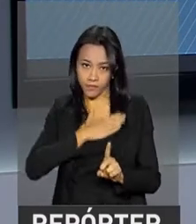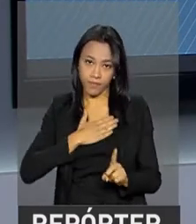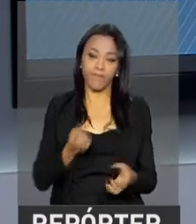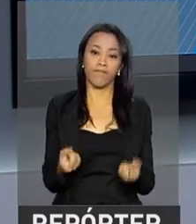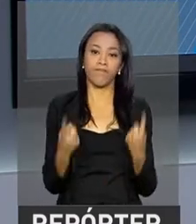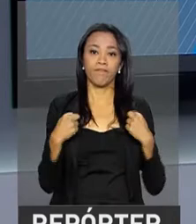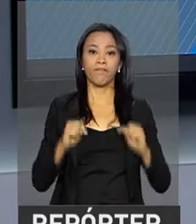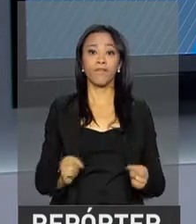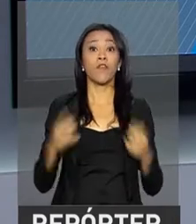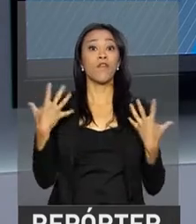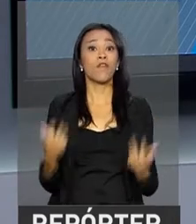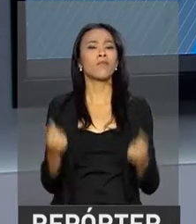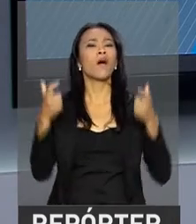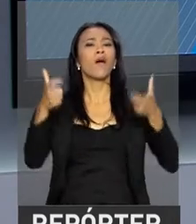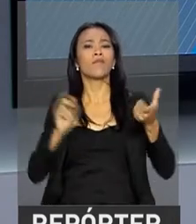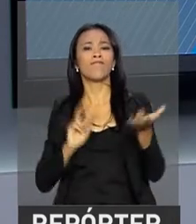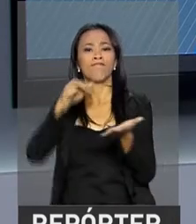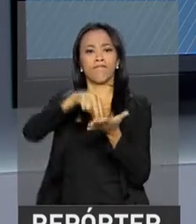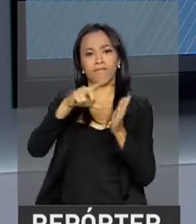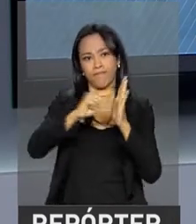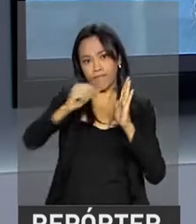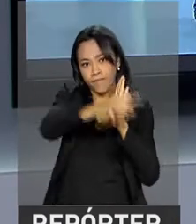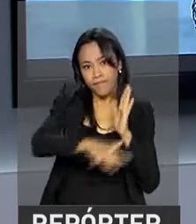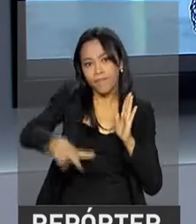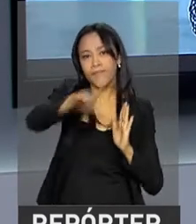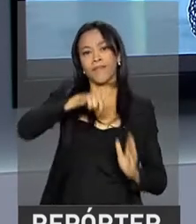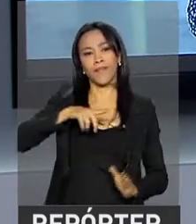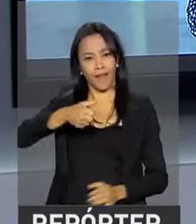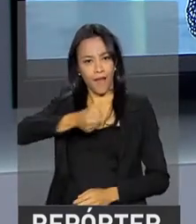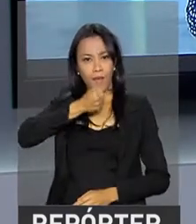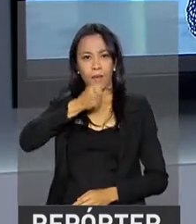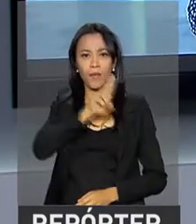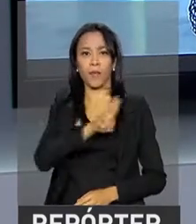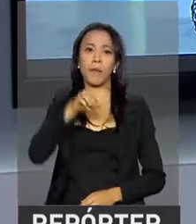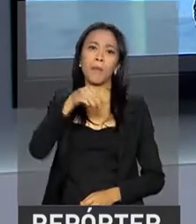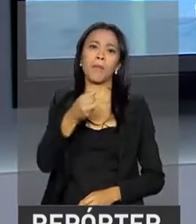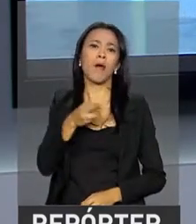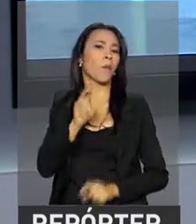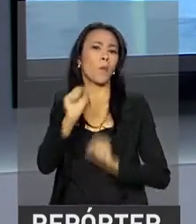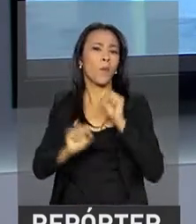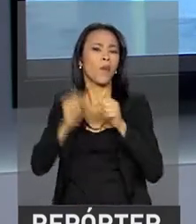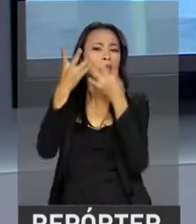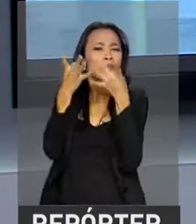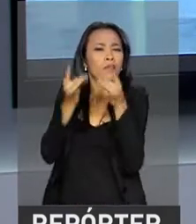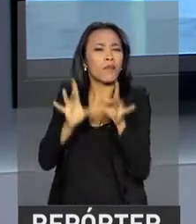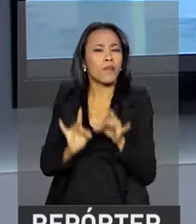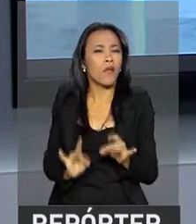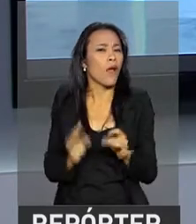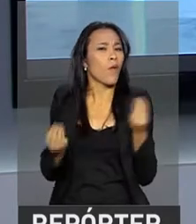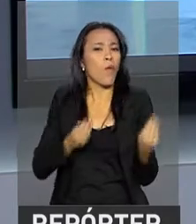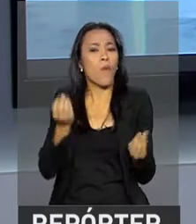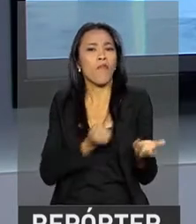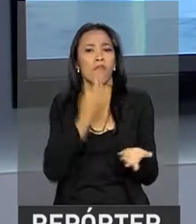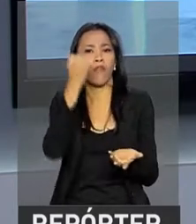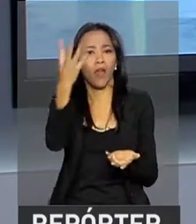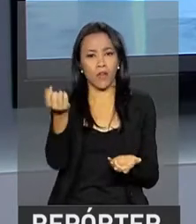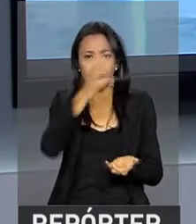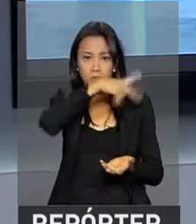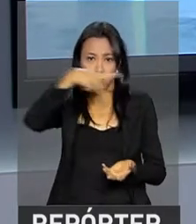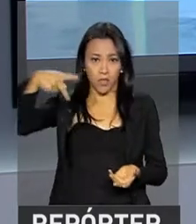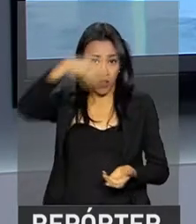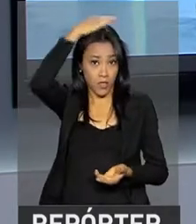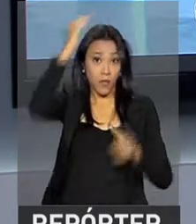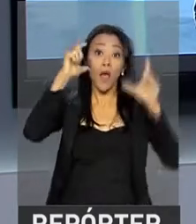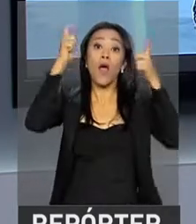agosto e nós vamos direto ao palácio do planalto onde está a repórter maria que lupi que traz pra gente os detalhes da viagem do presidente michel temer